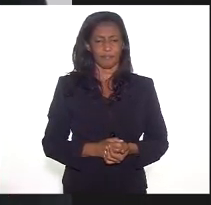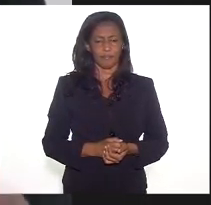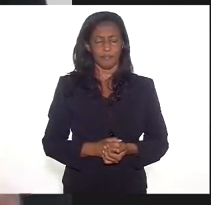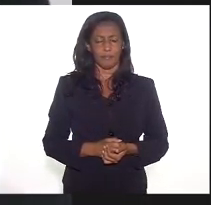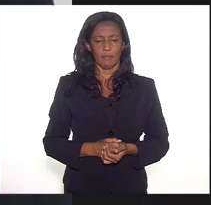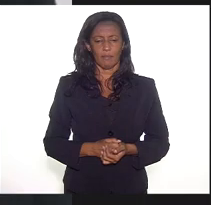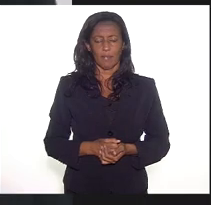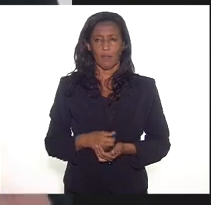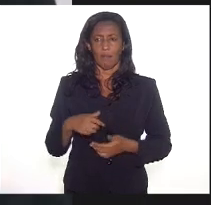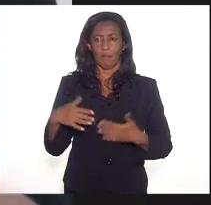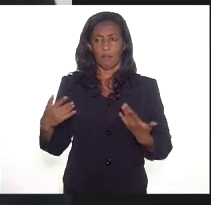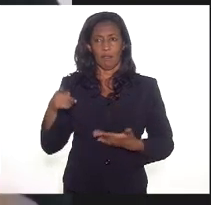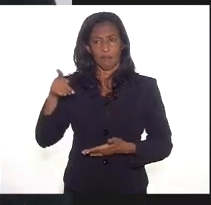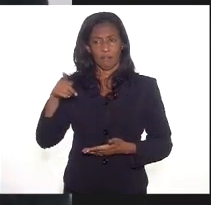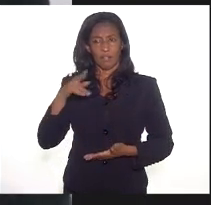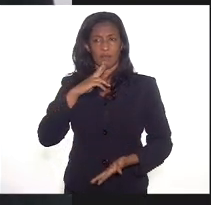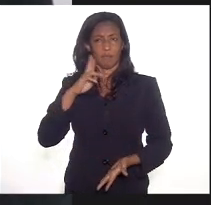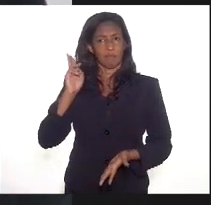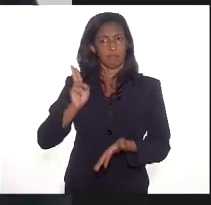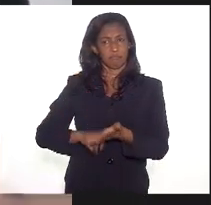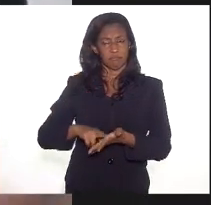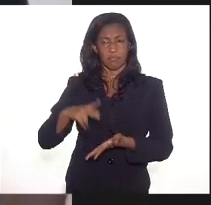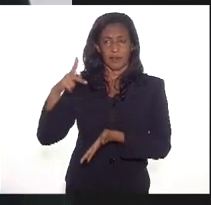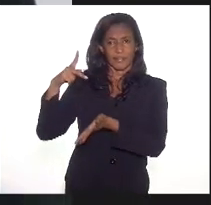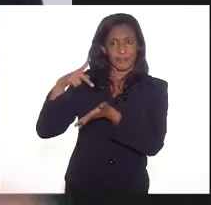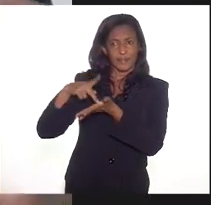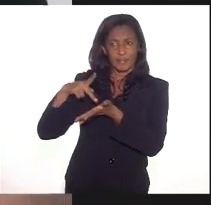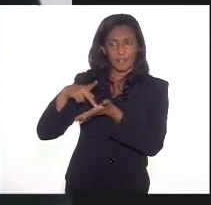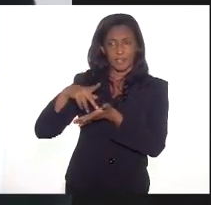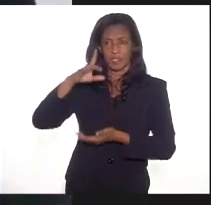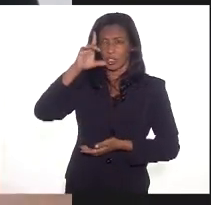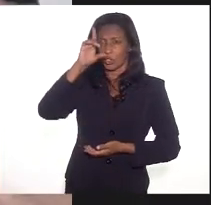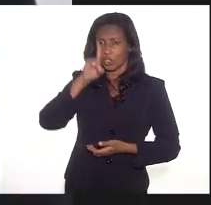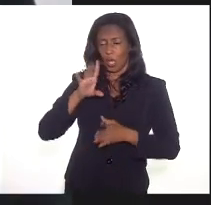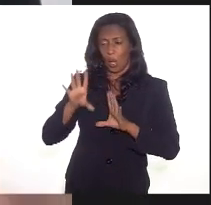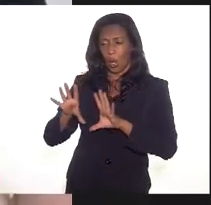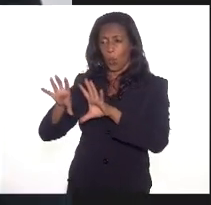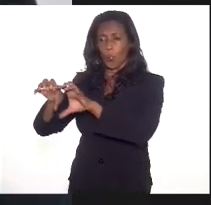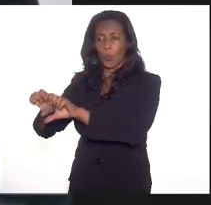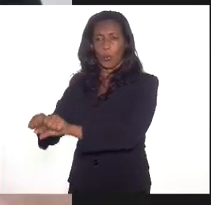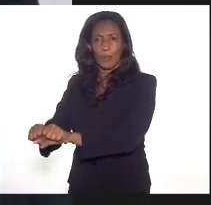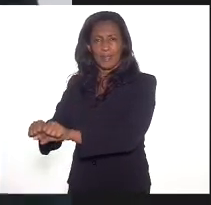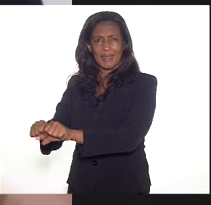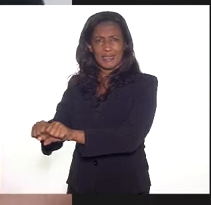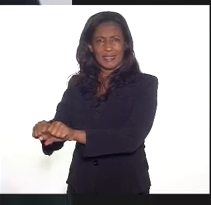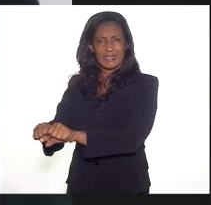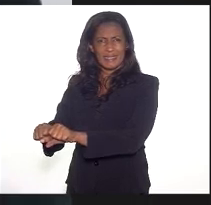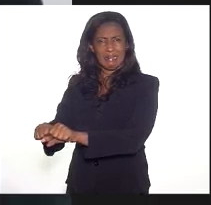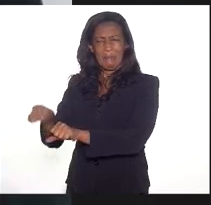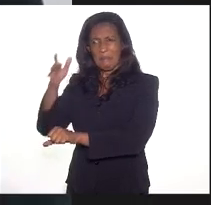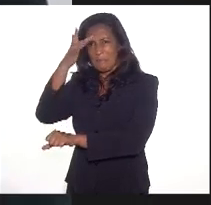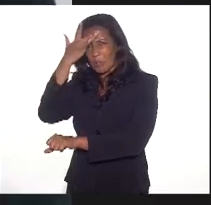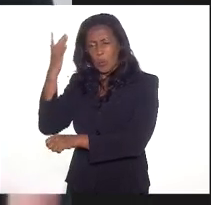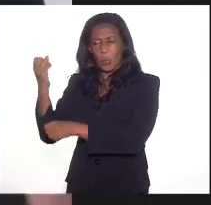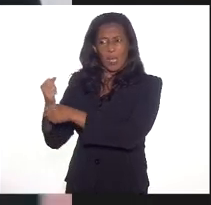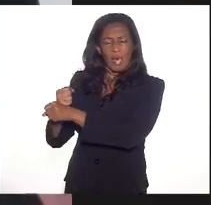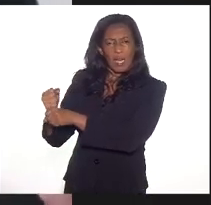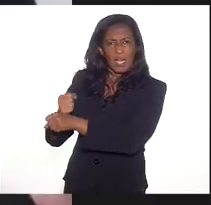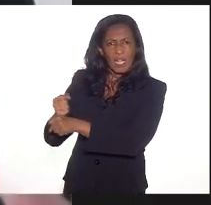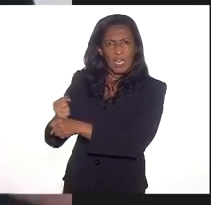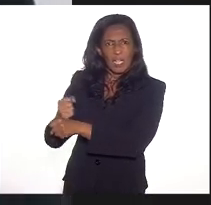você de verdade reconhecer o direito de propriedade daquelas pessoas que estão ali há anos. Porque nós não